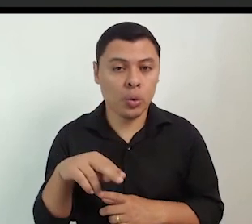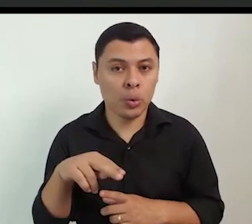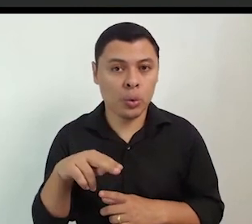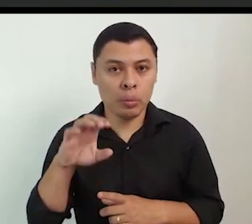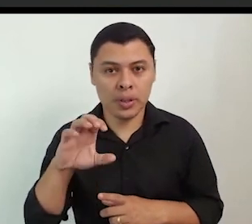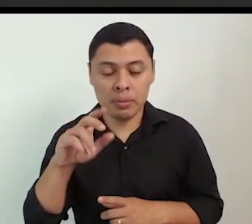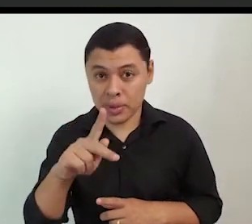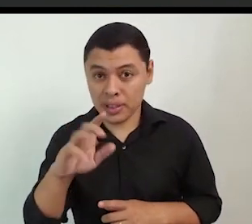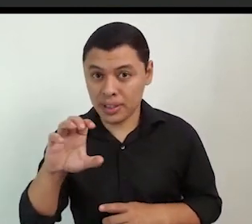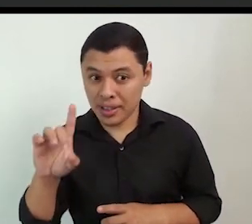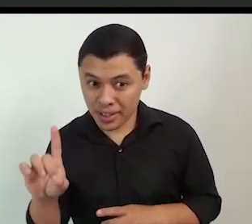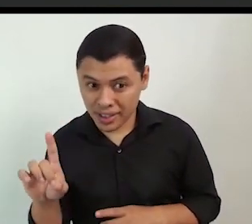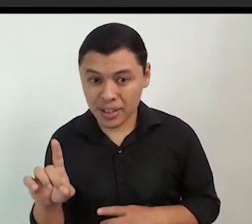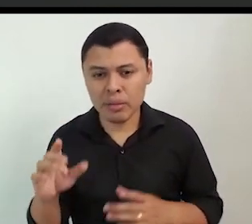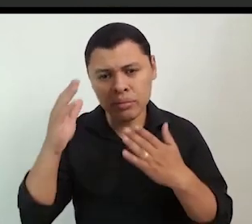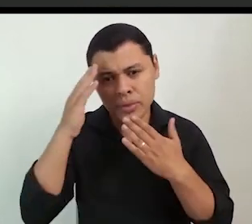esse arquivo. Muito obrigada.